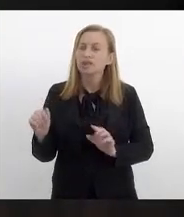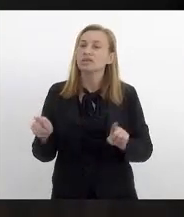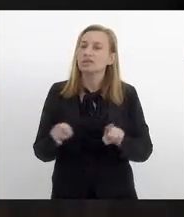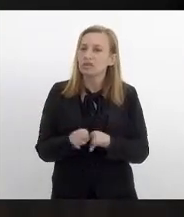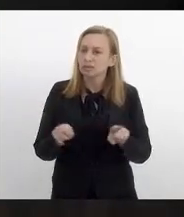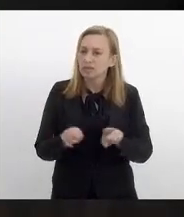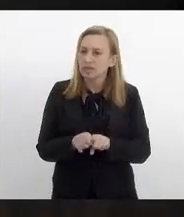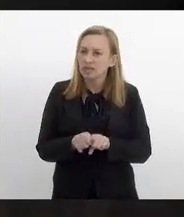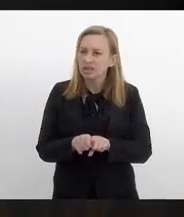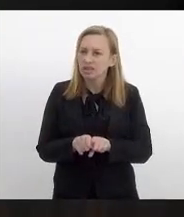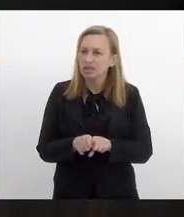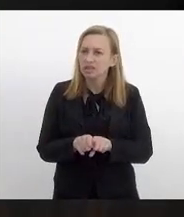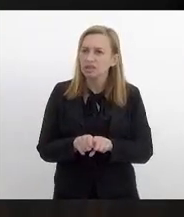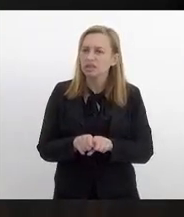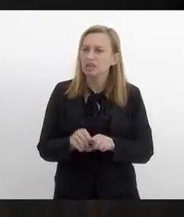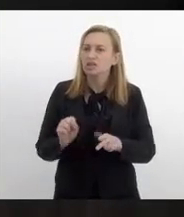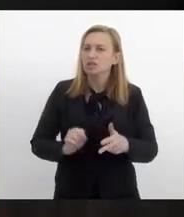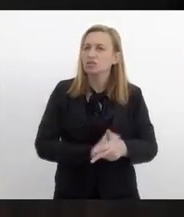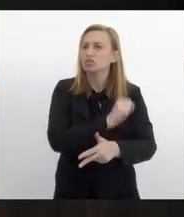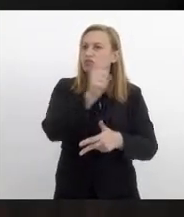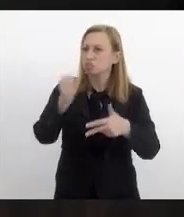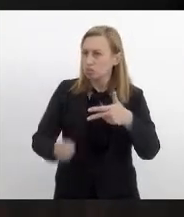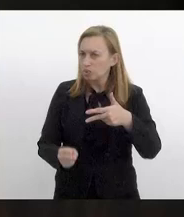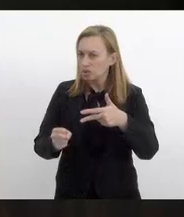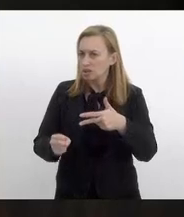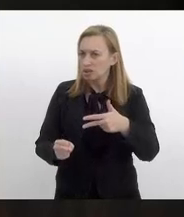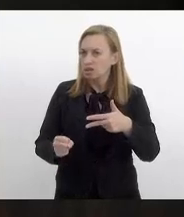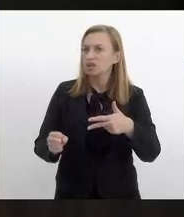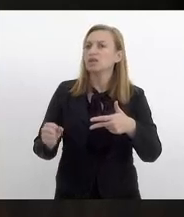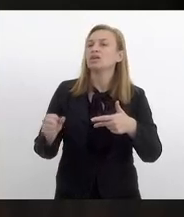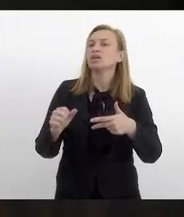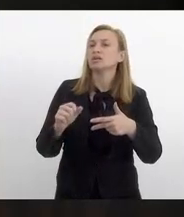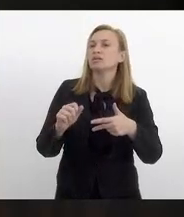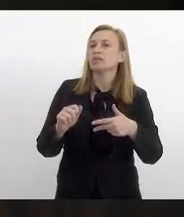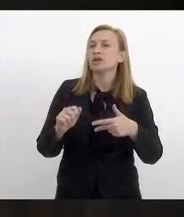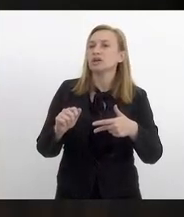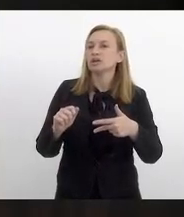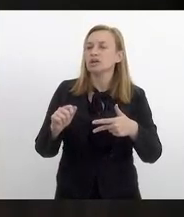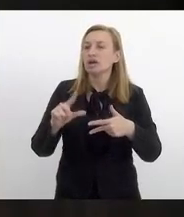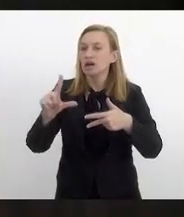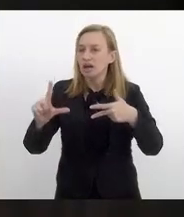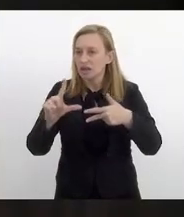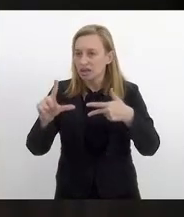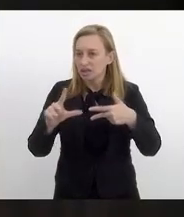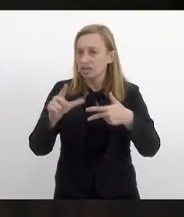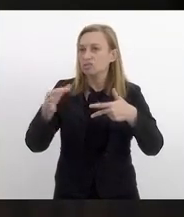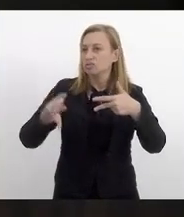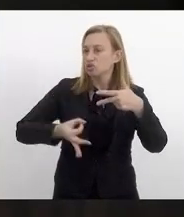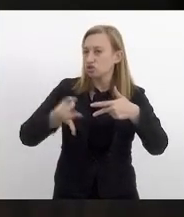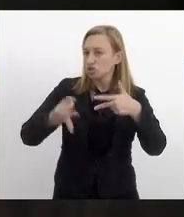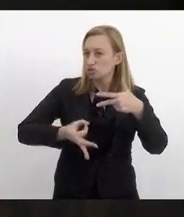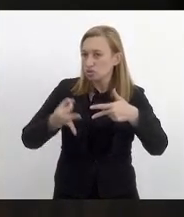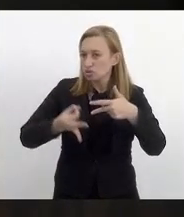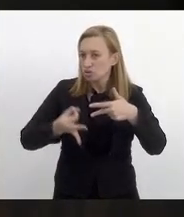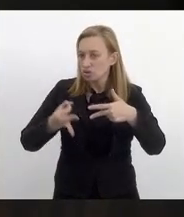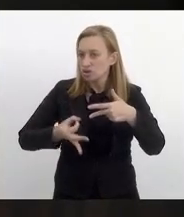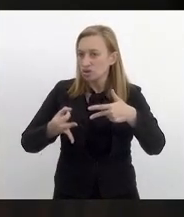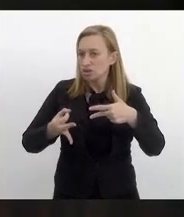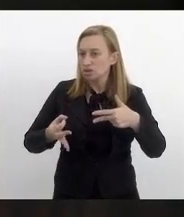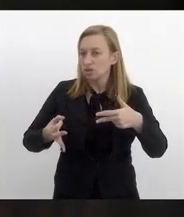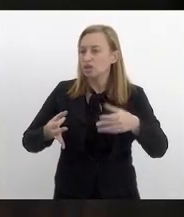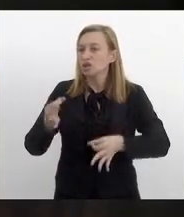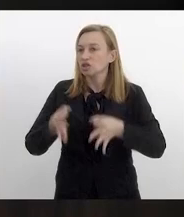também para os poderes, para a Assembleia, para o Judiciário, para o Tribunal de